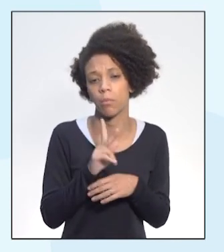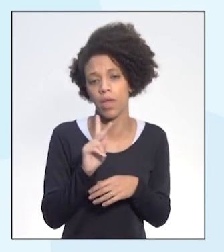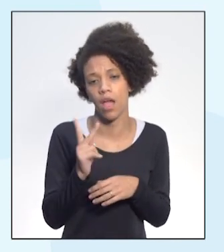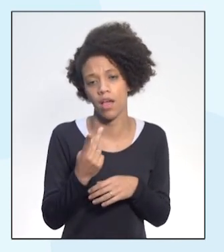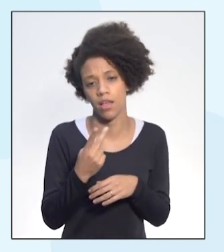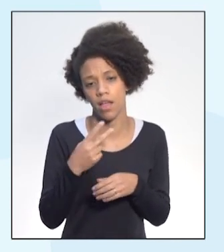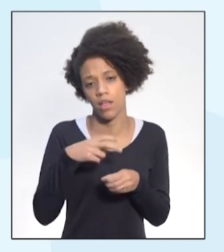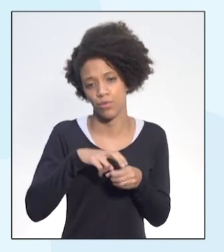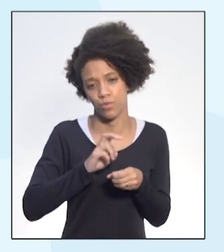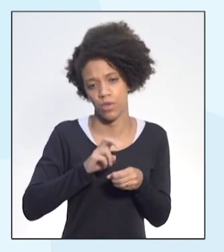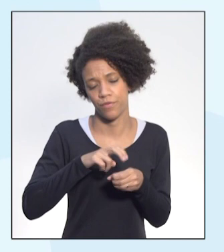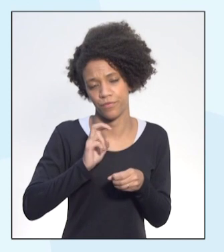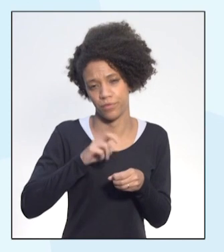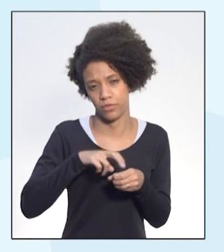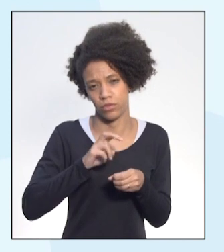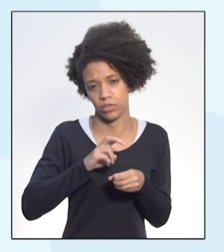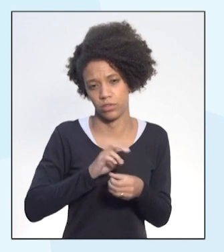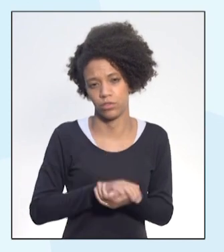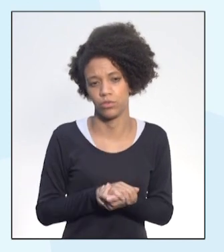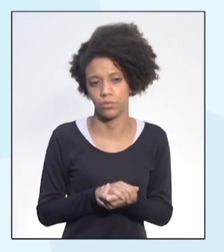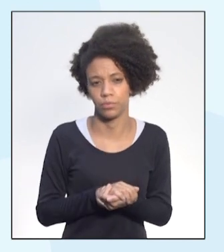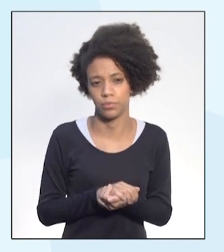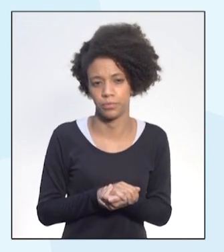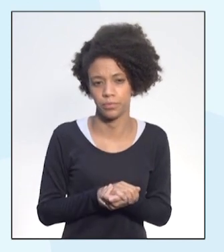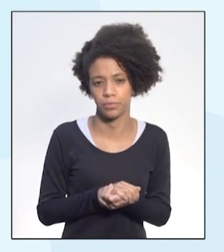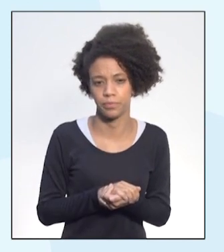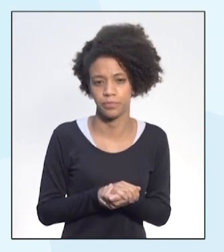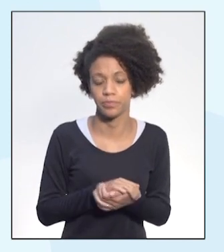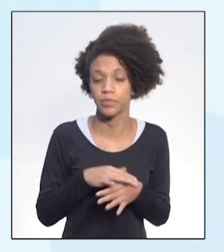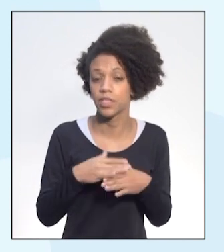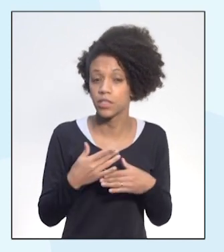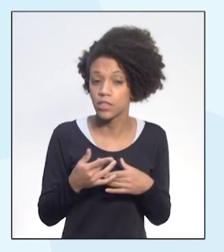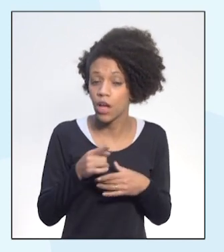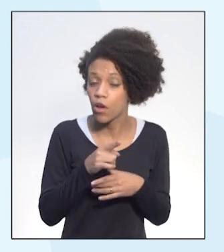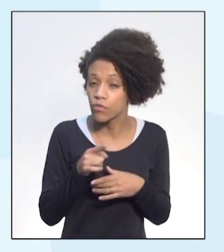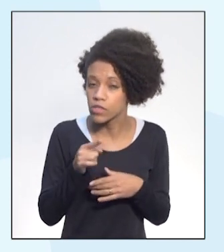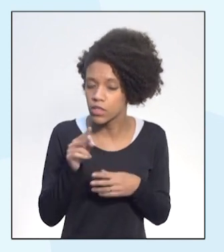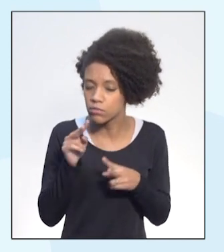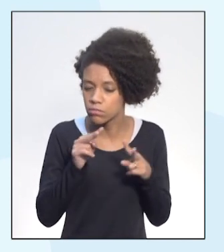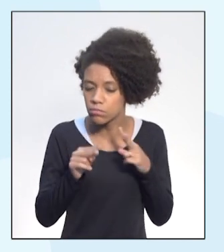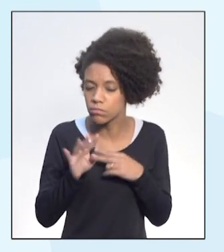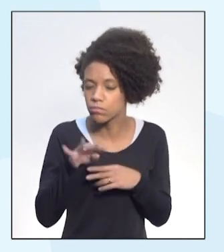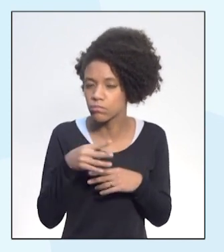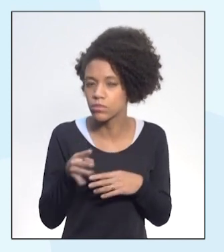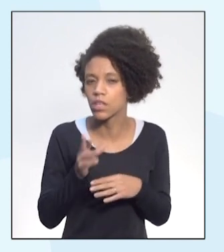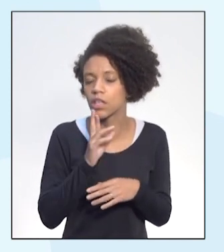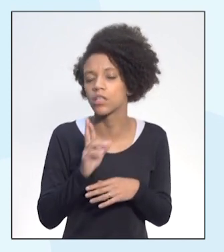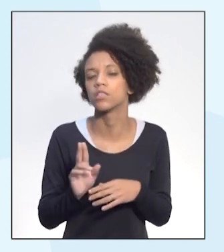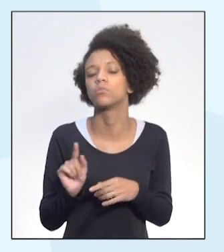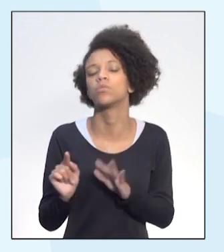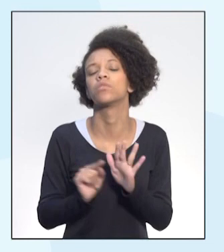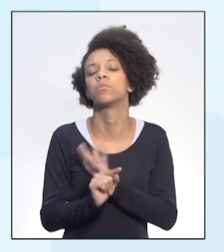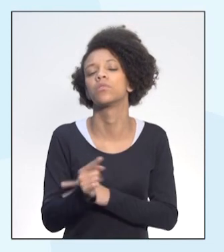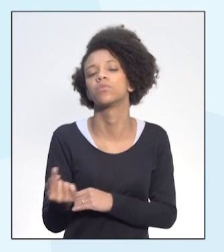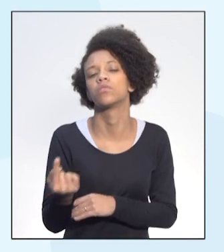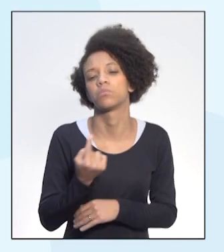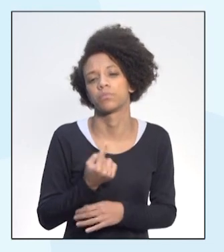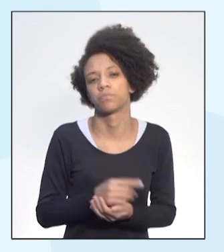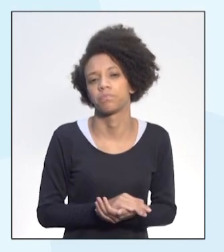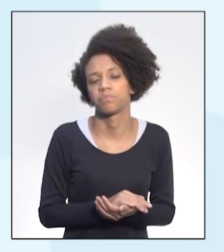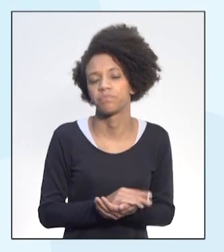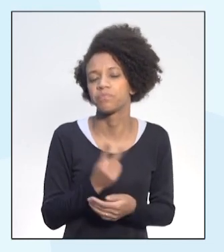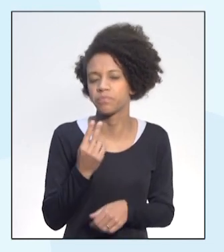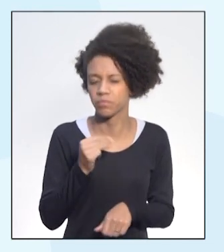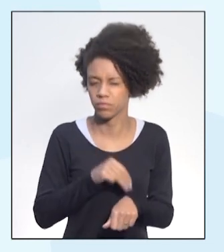de pH do refrigerante? Então, vocês vão analisar a tabela e responder essa perguntinha para nós.